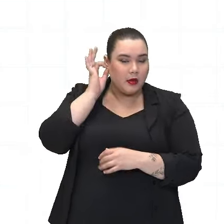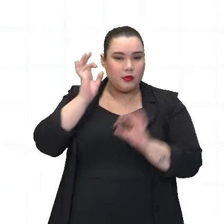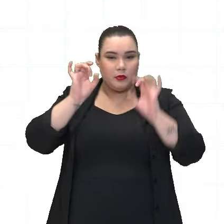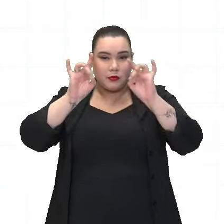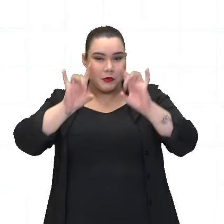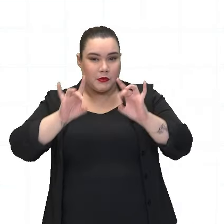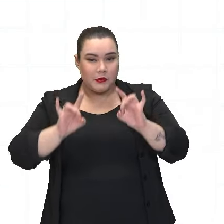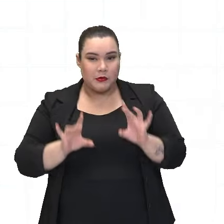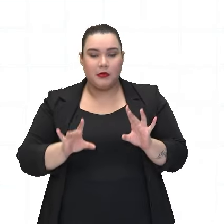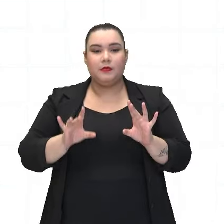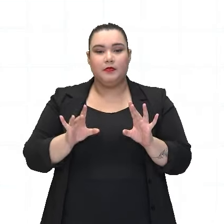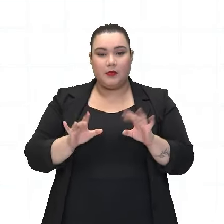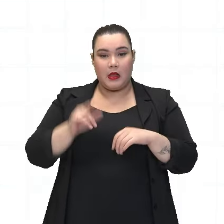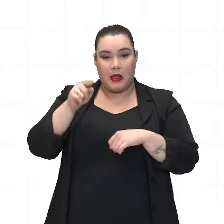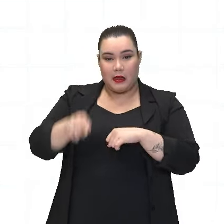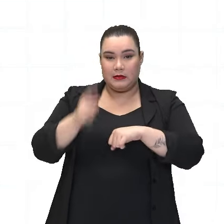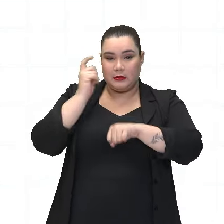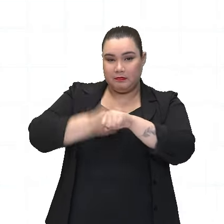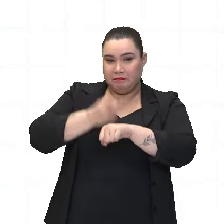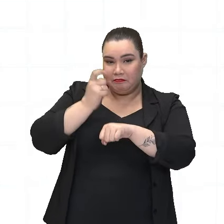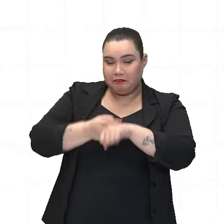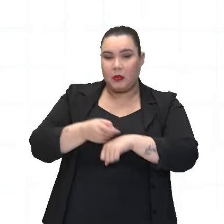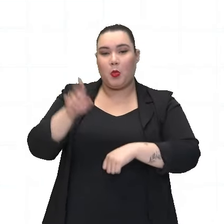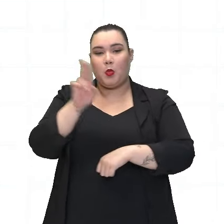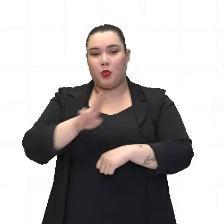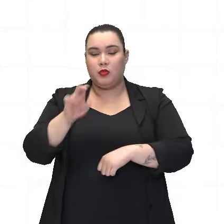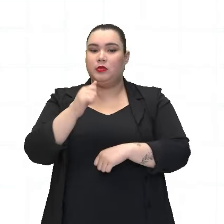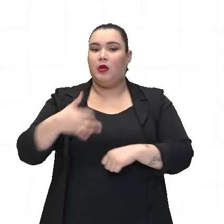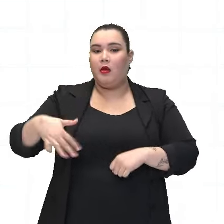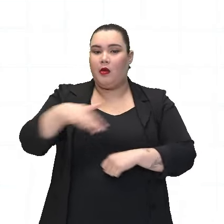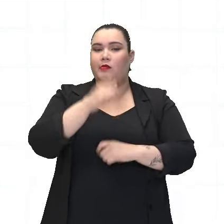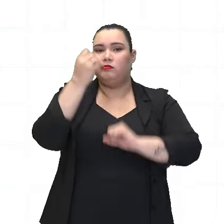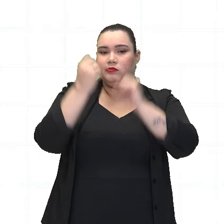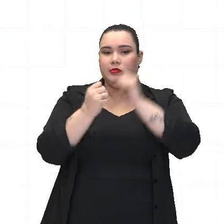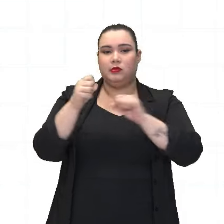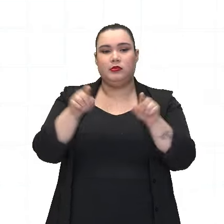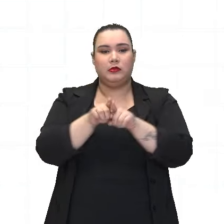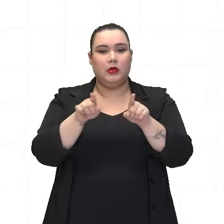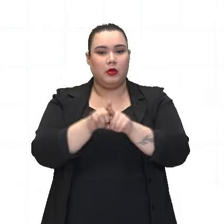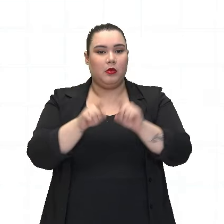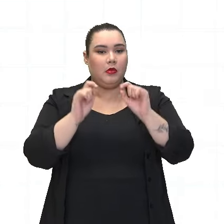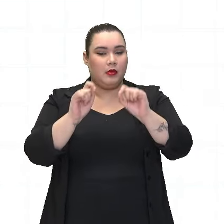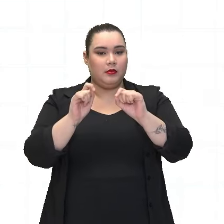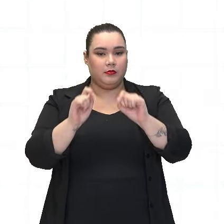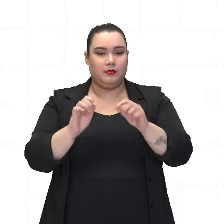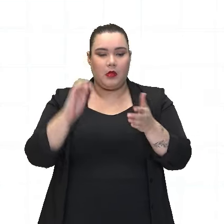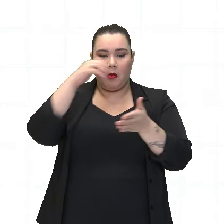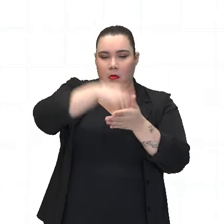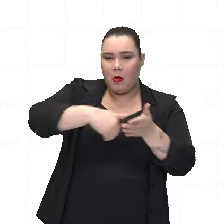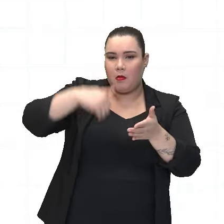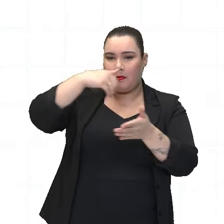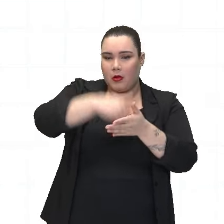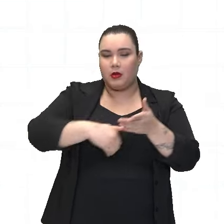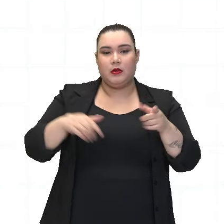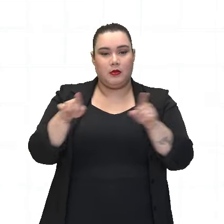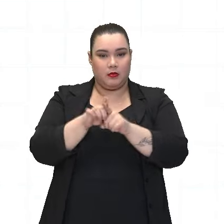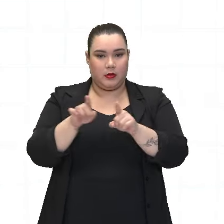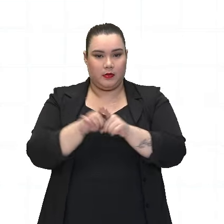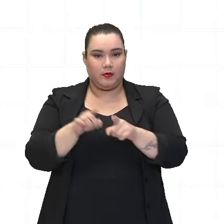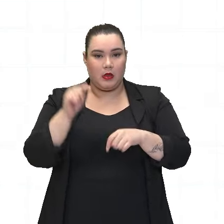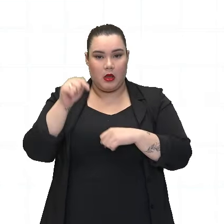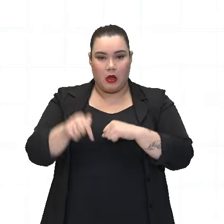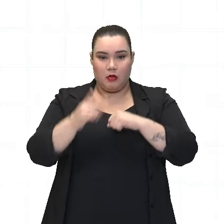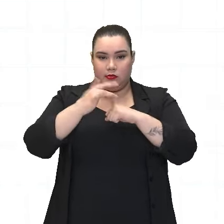muito resistentes, também são usadas no setor industrial para atividades de escavação. Os